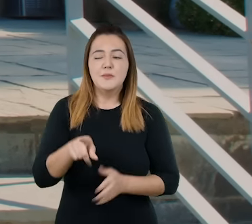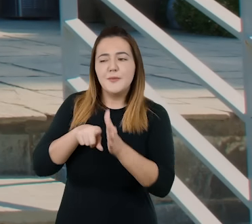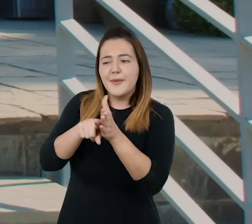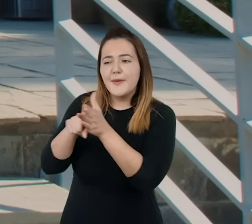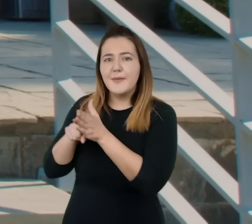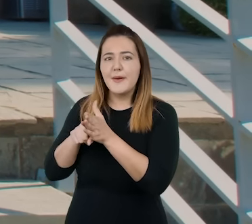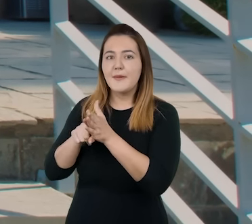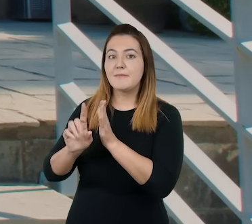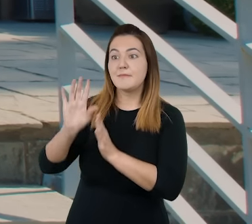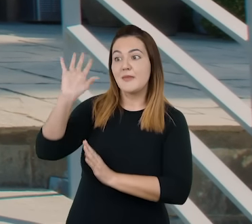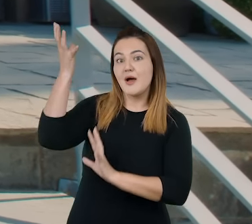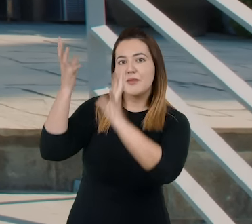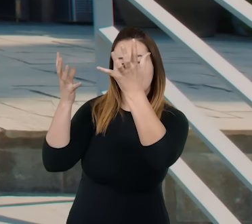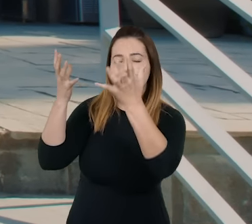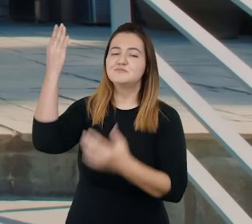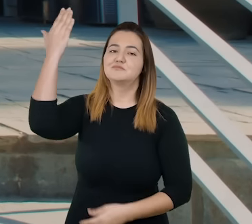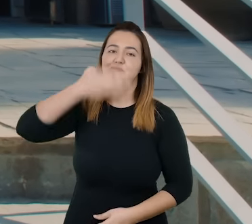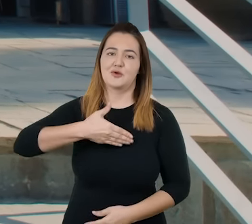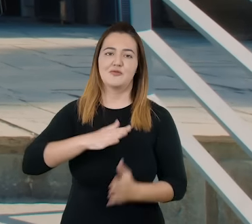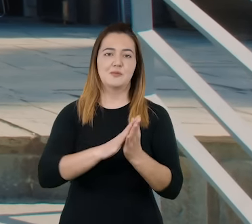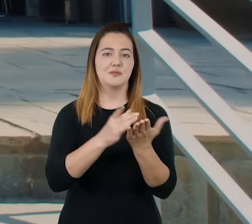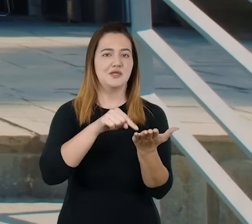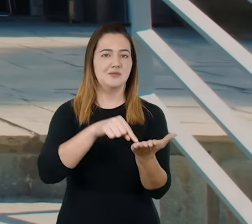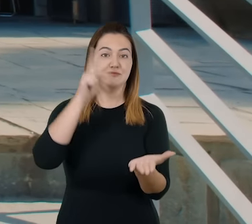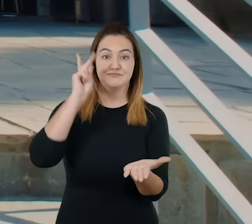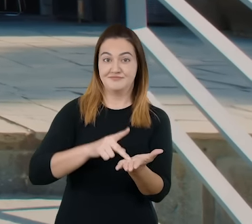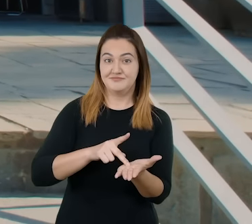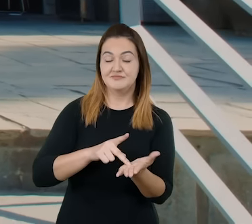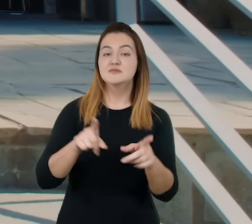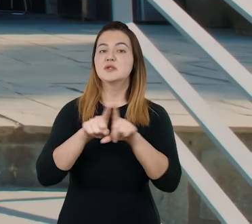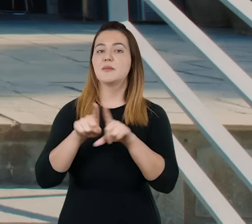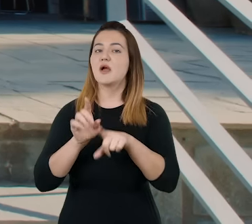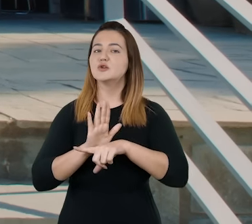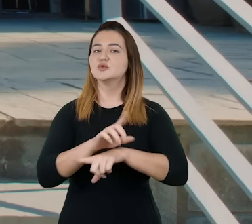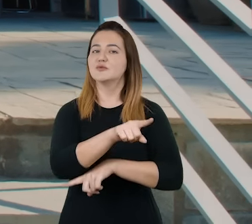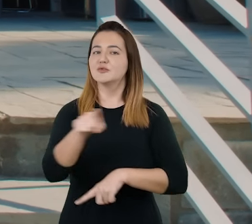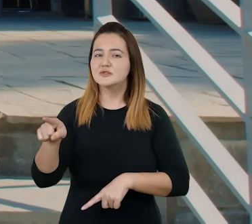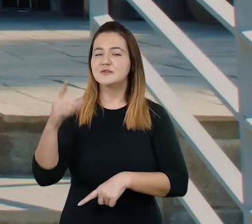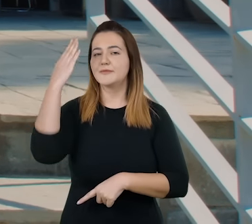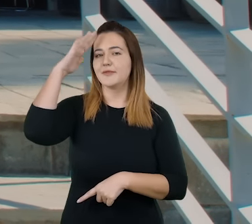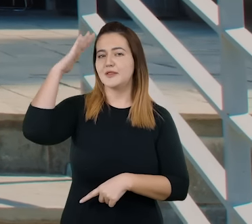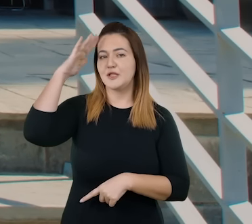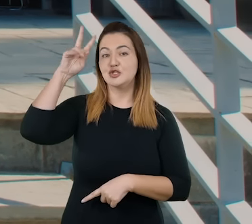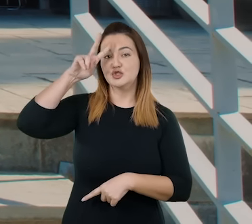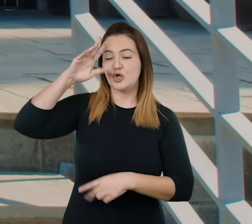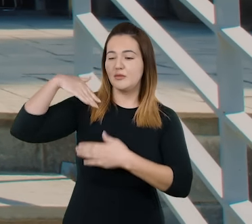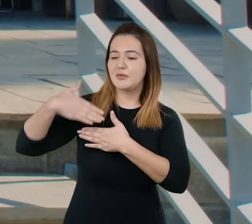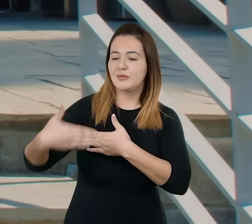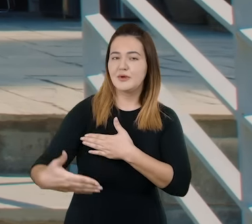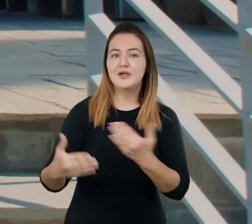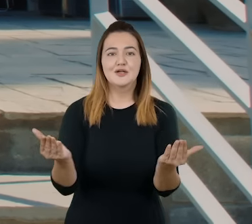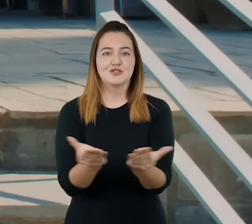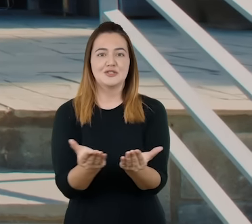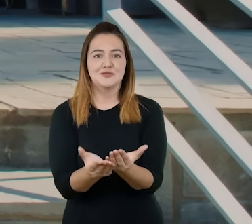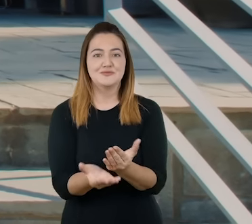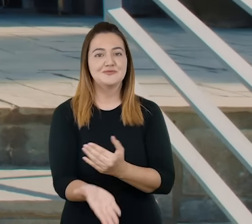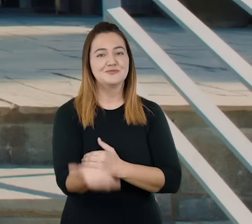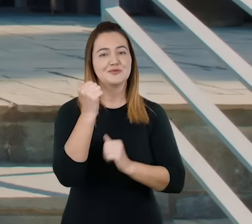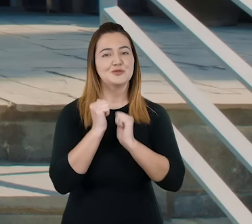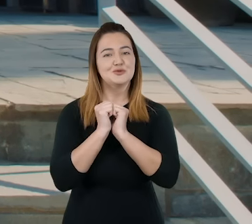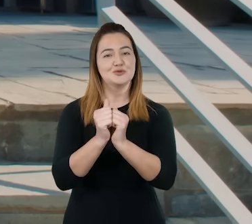sempre procurando fatos e evidências que comprovem a historicidade da Bíblia Sagrada e ajudem você a entender a história do